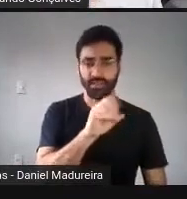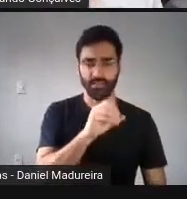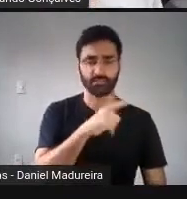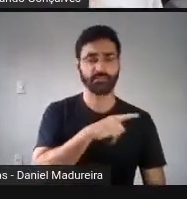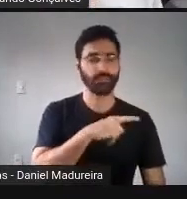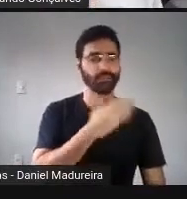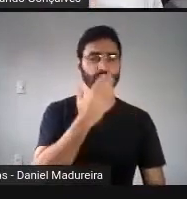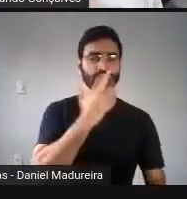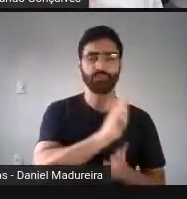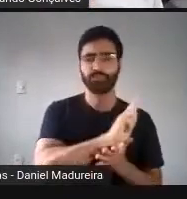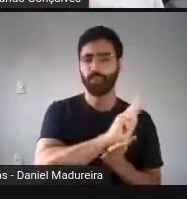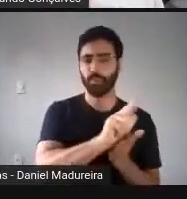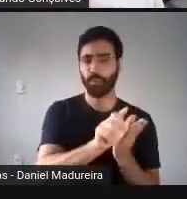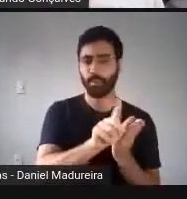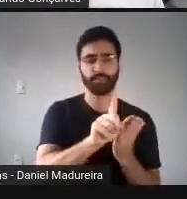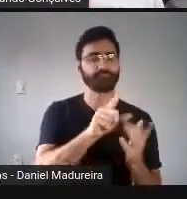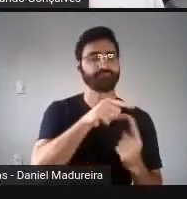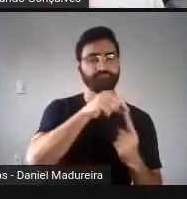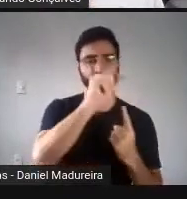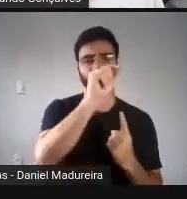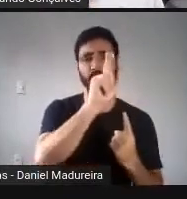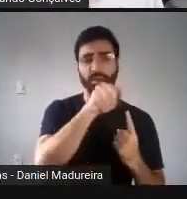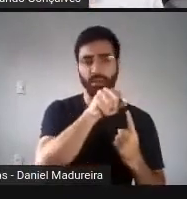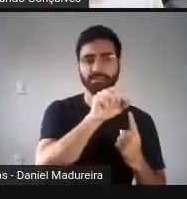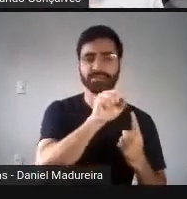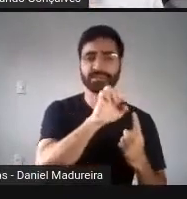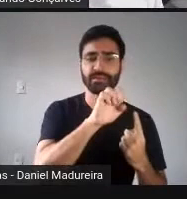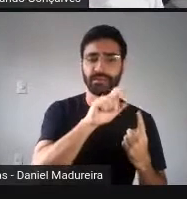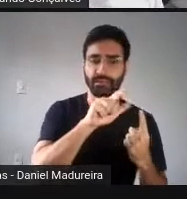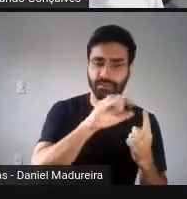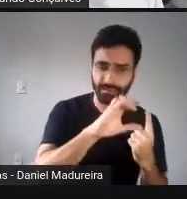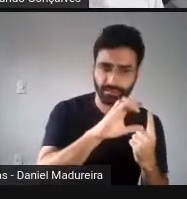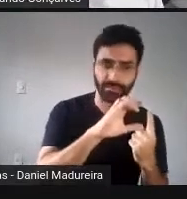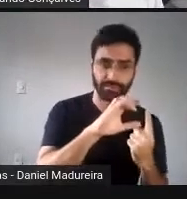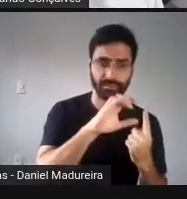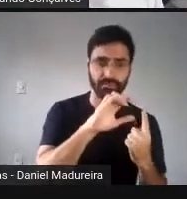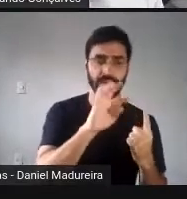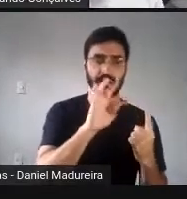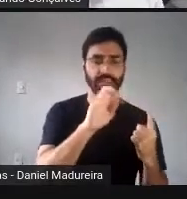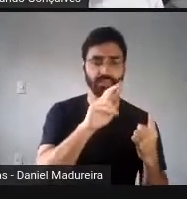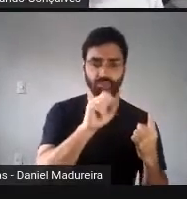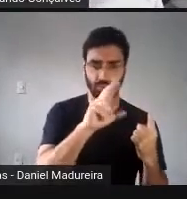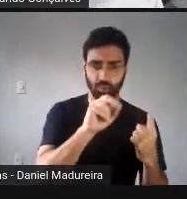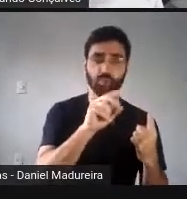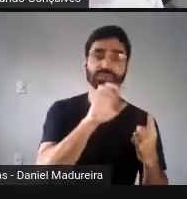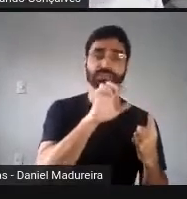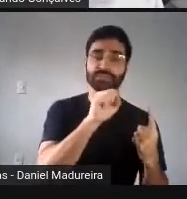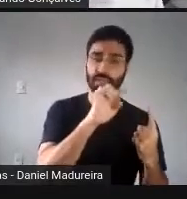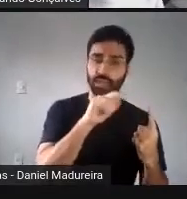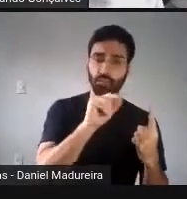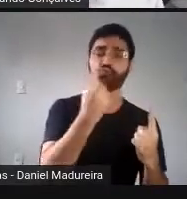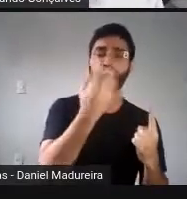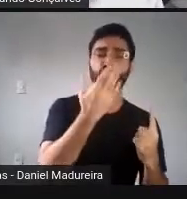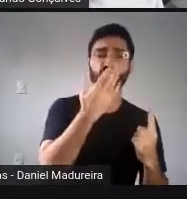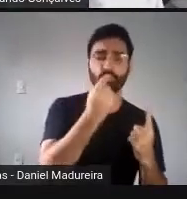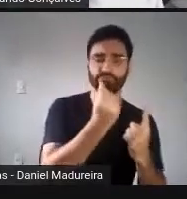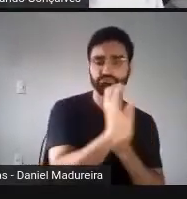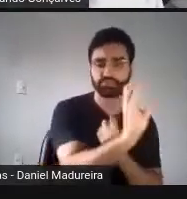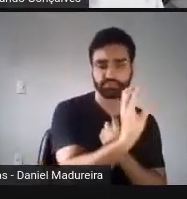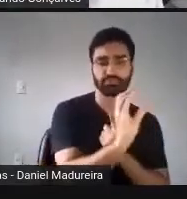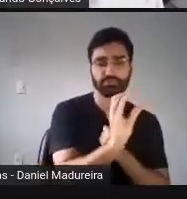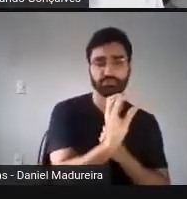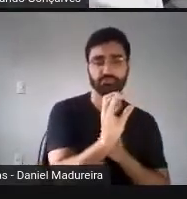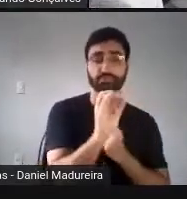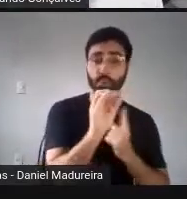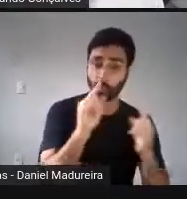elas o Tesouro Selic. Então, pessoal, é o Tesouro Selic que serve como um ativo para sua